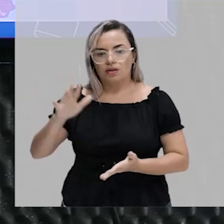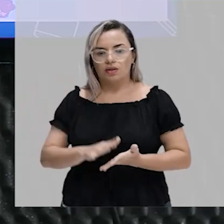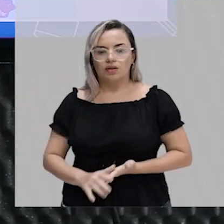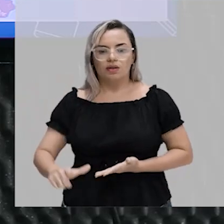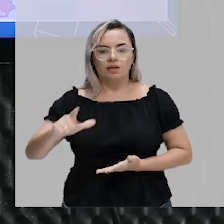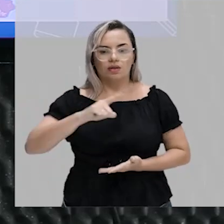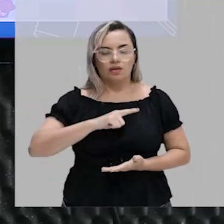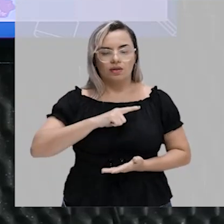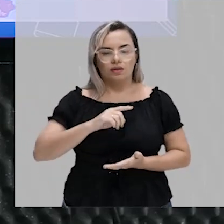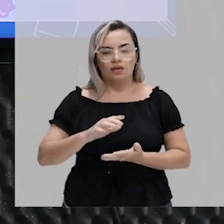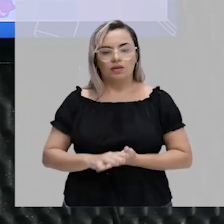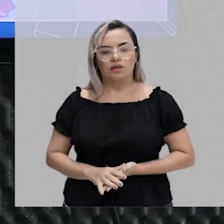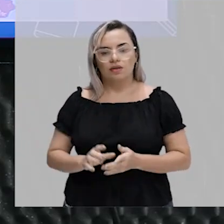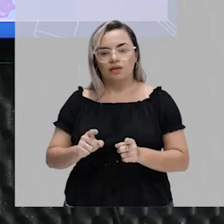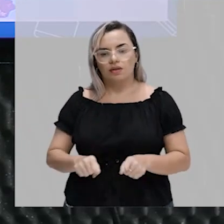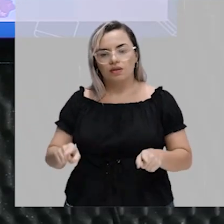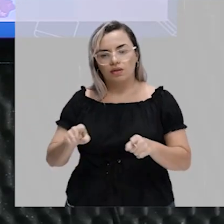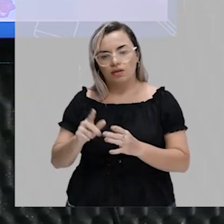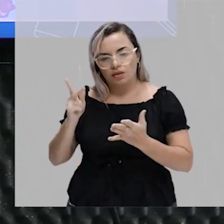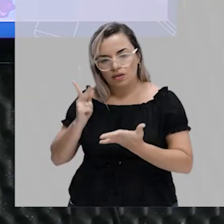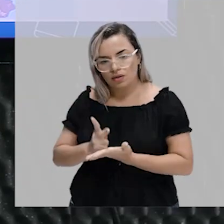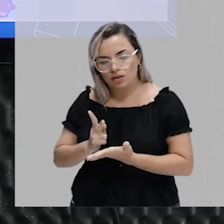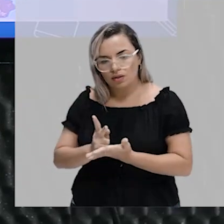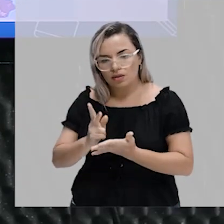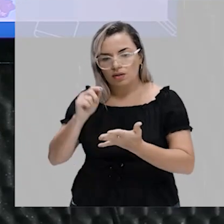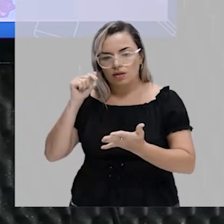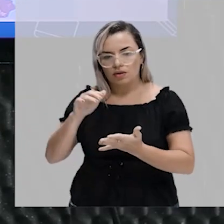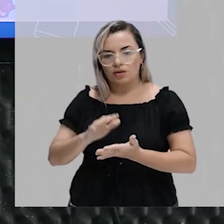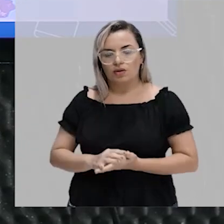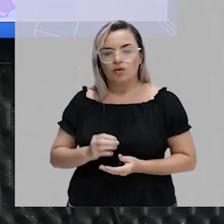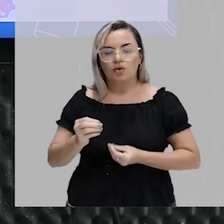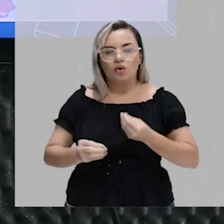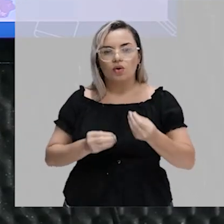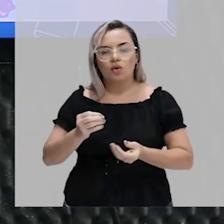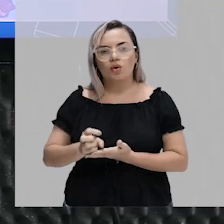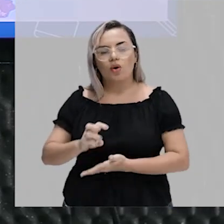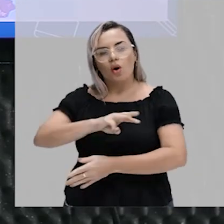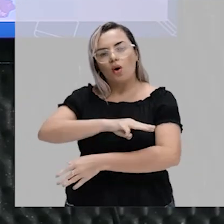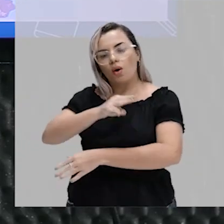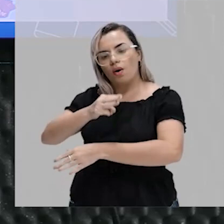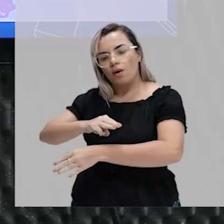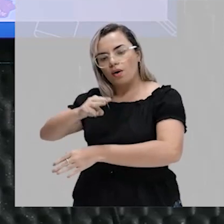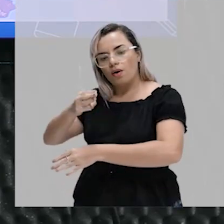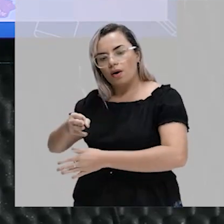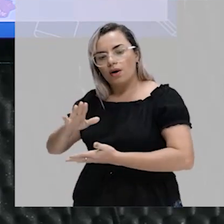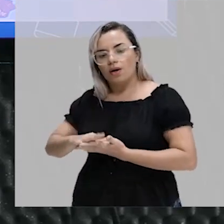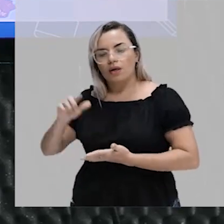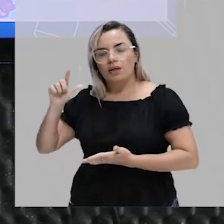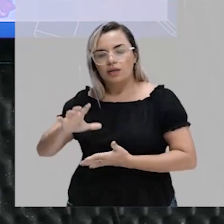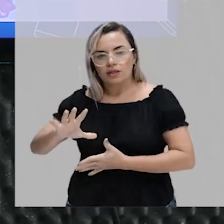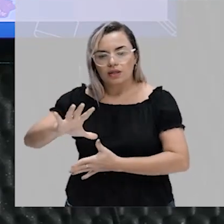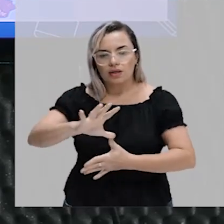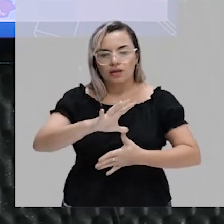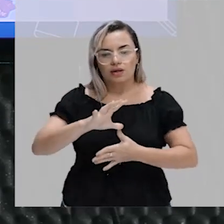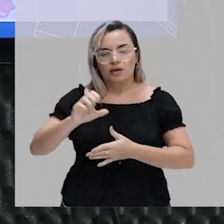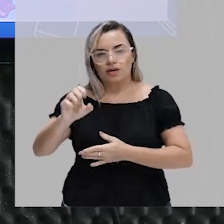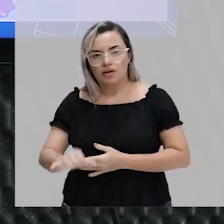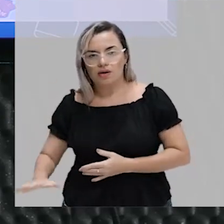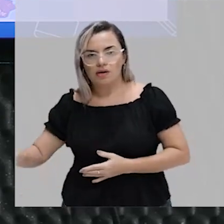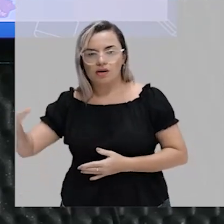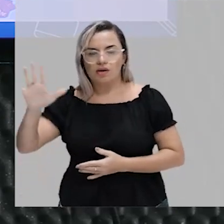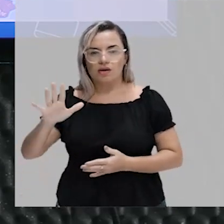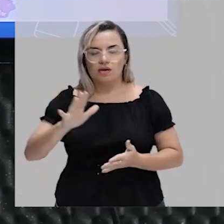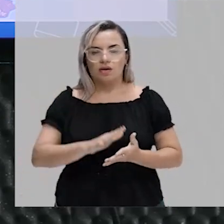Existe também continuidade entre as cadeias de montanhas da América e da Europa. Então, você